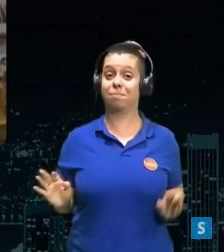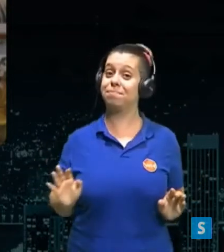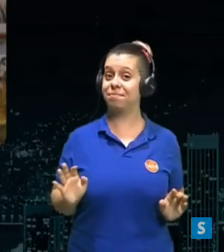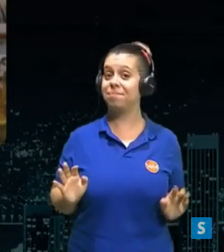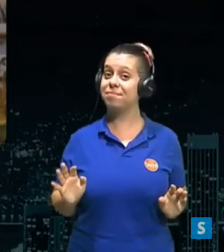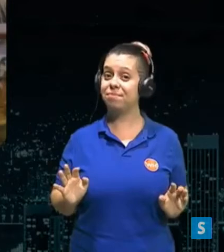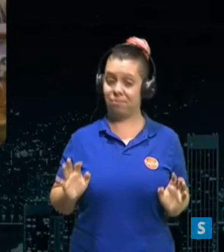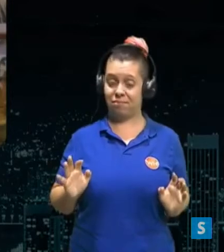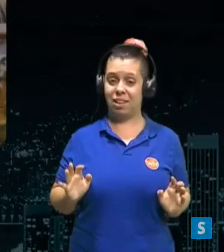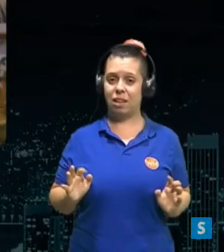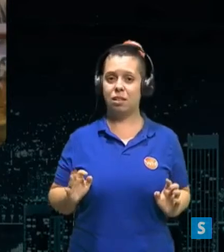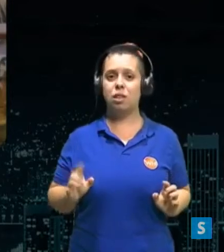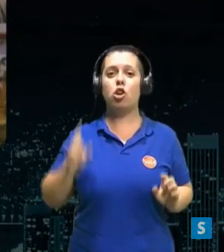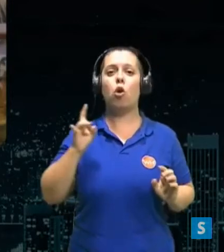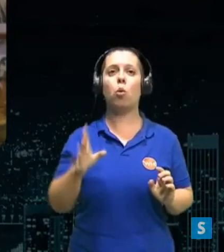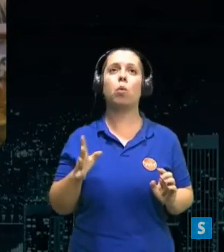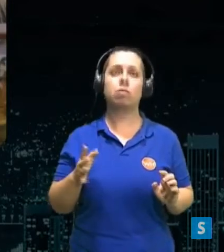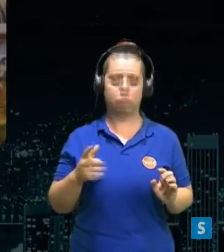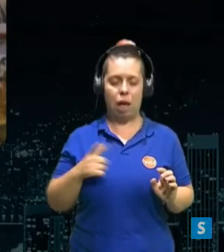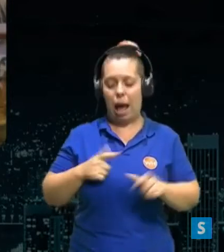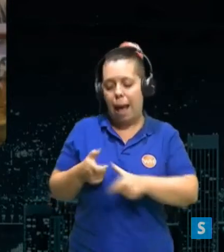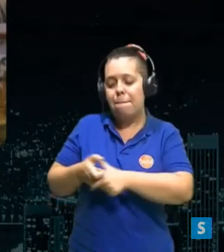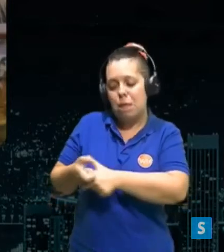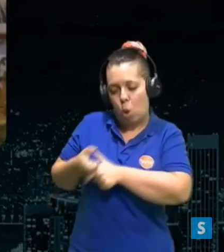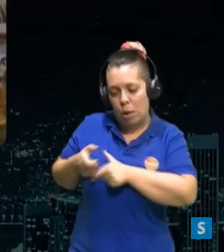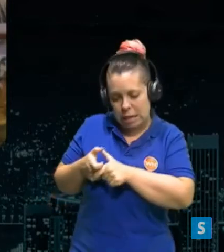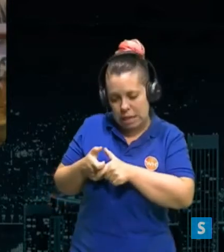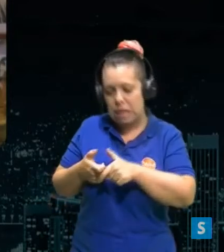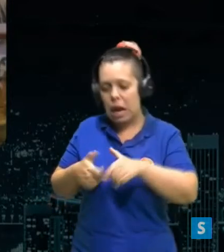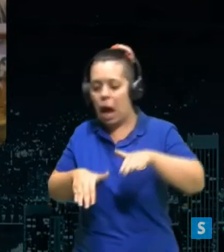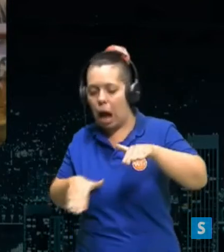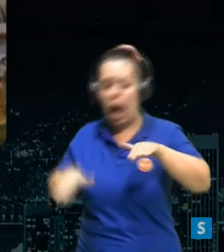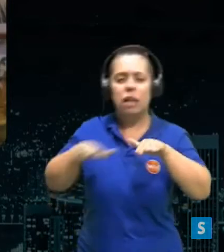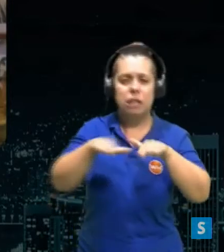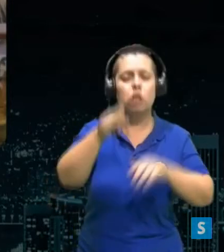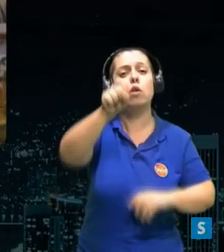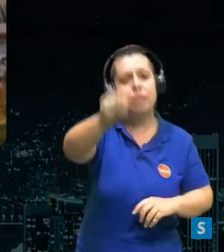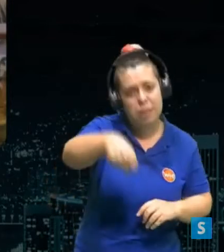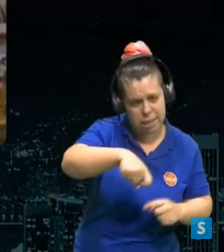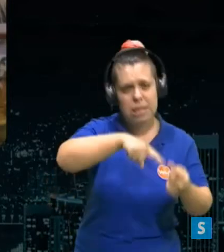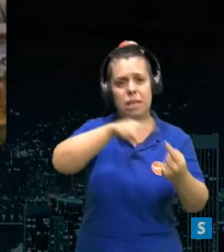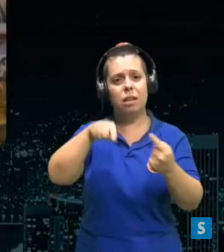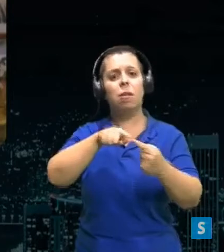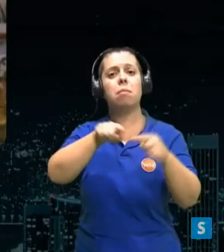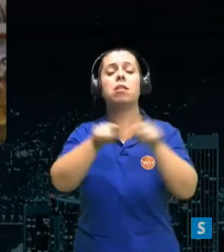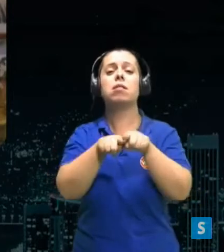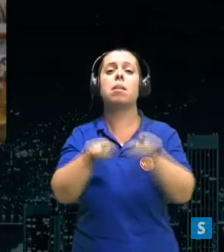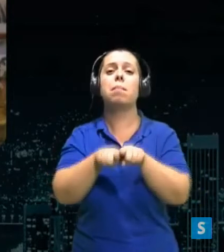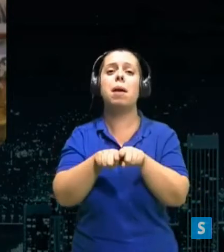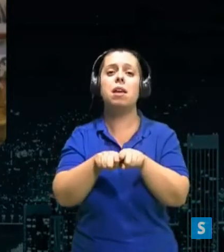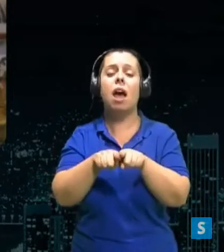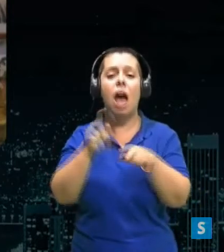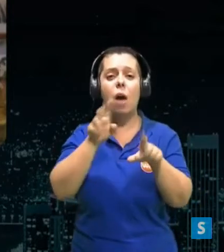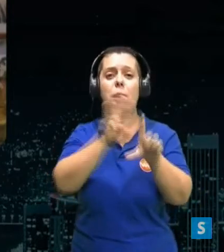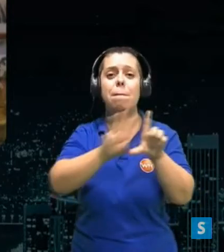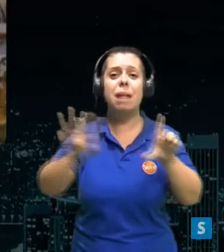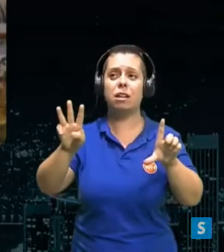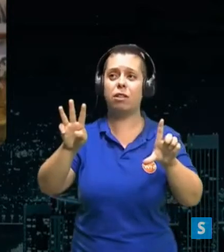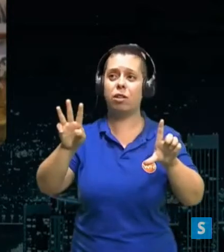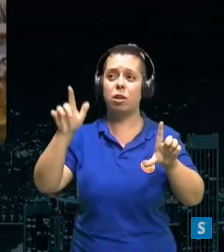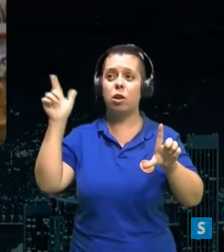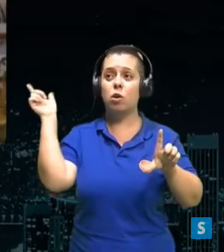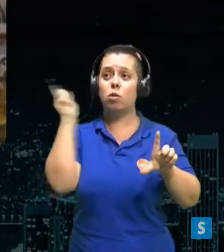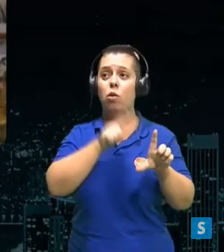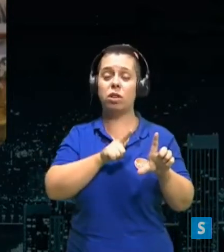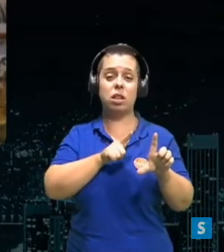só a trazer acesso para as minorias e pessoas marginalizadas mas é disponibilizar uma plataforma para ele